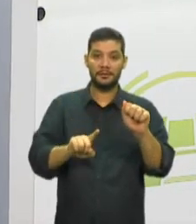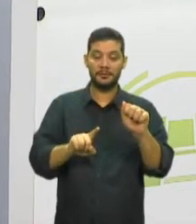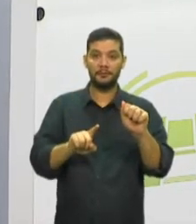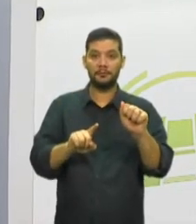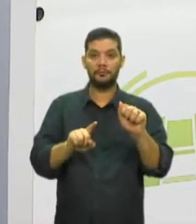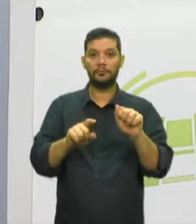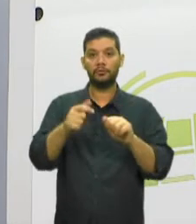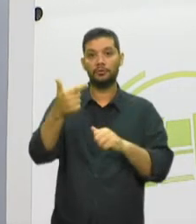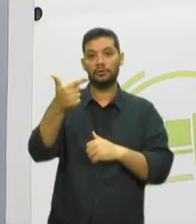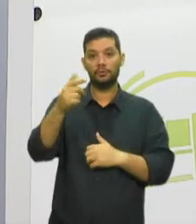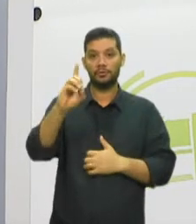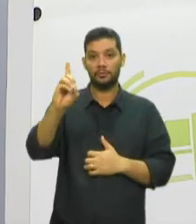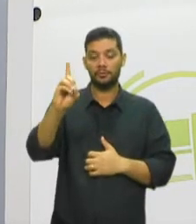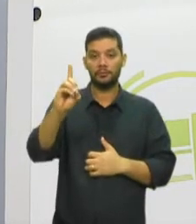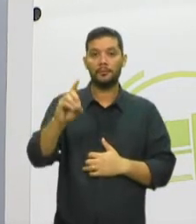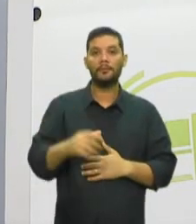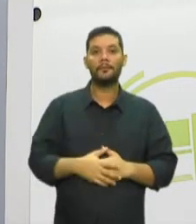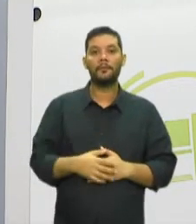segunda dose e